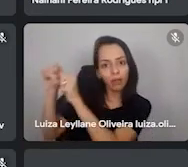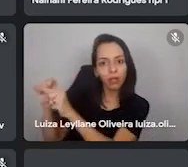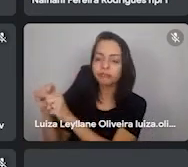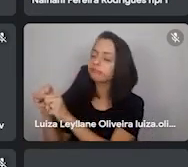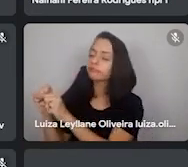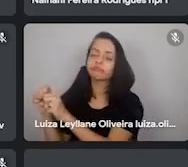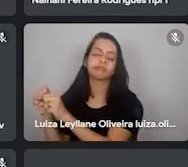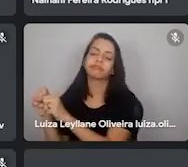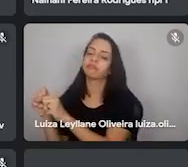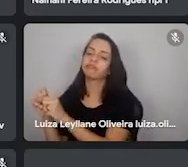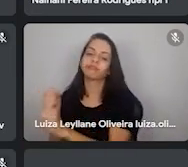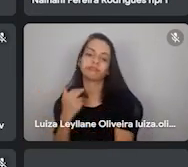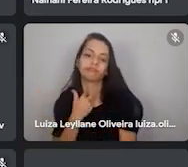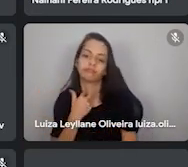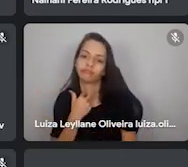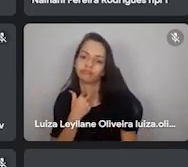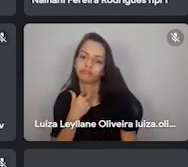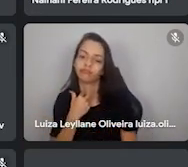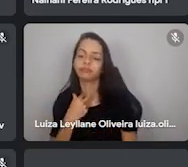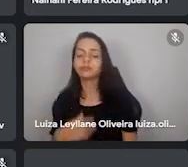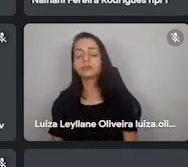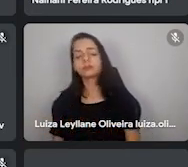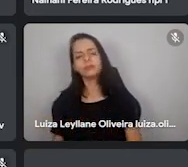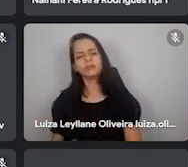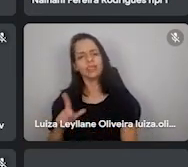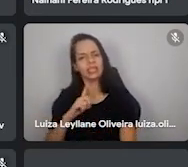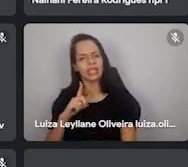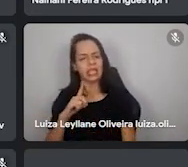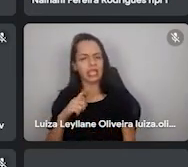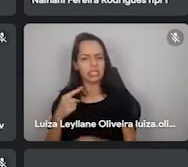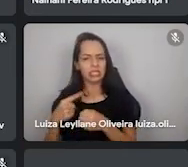no... já tem alguns anos isso,